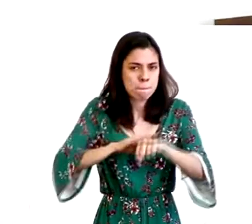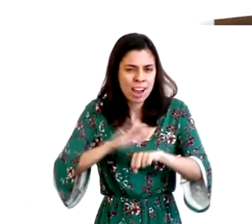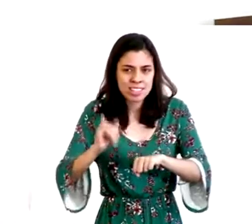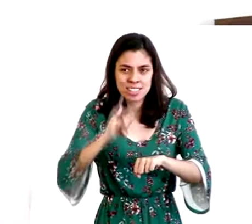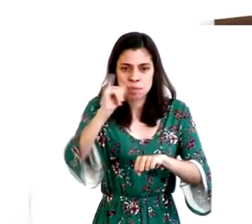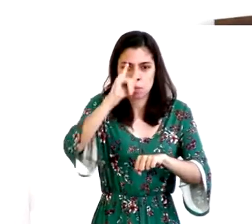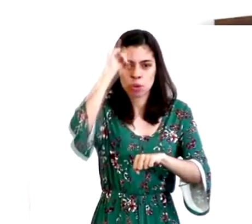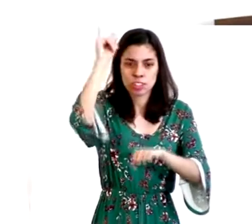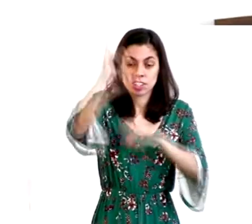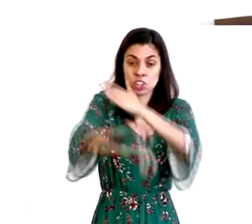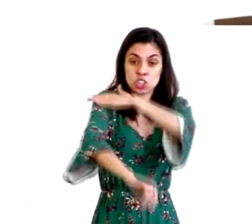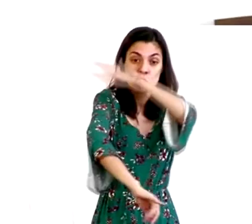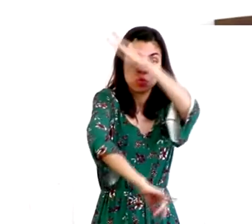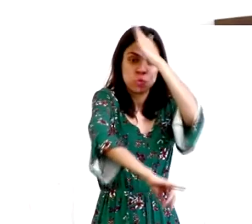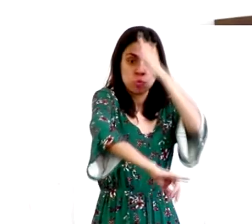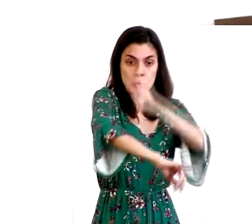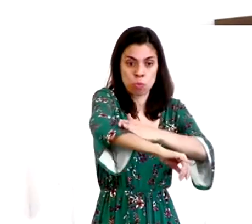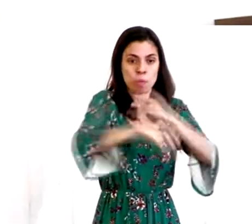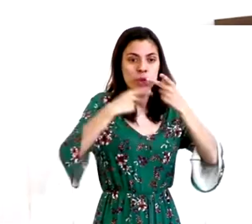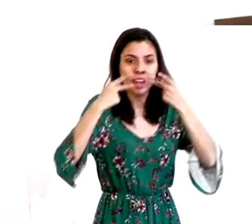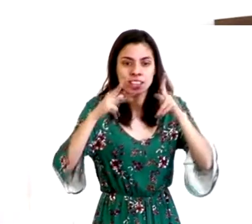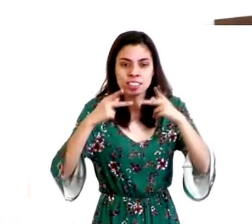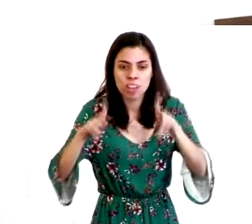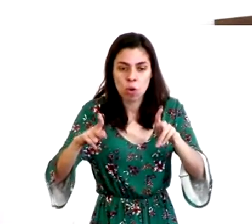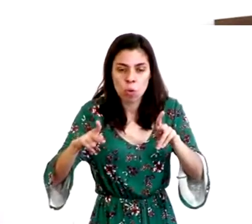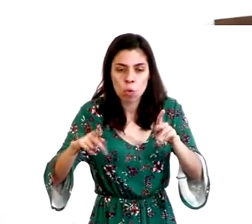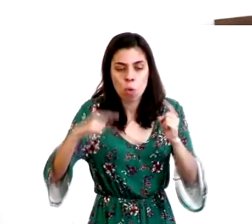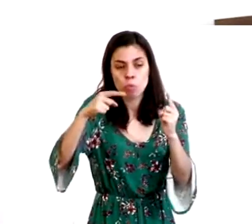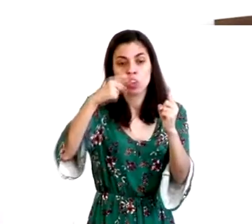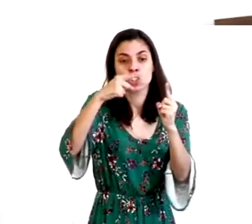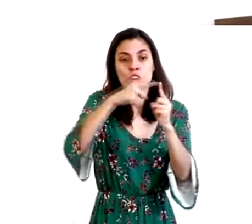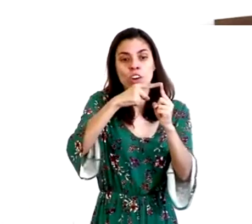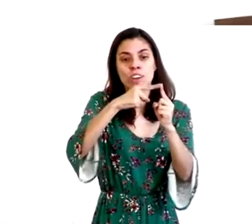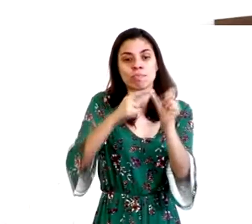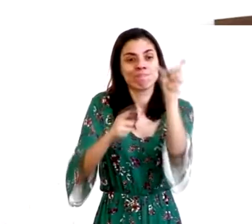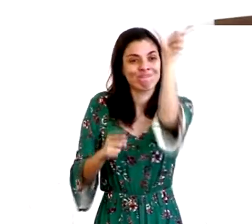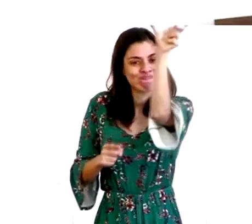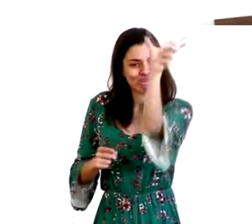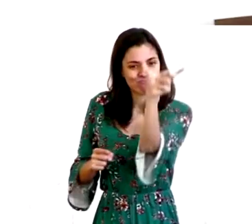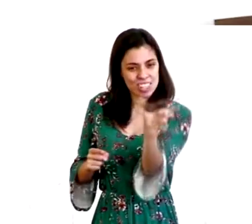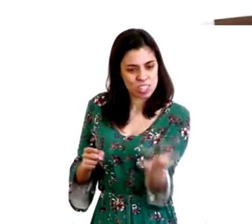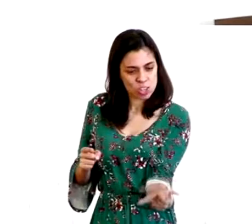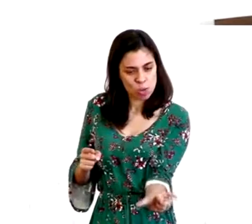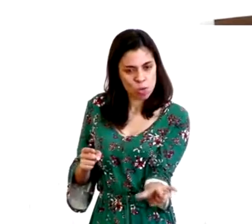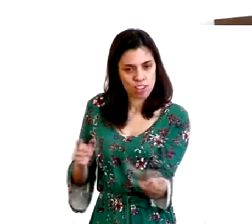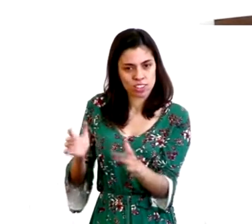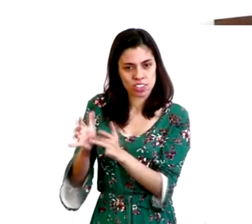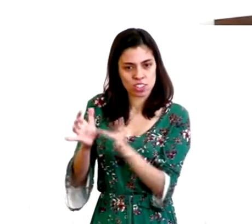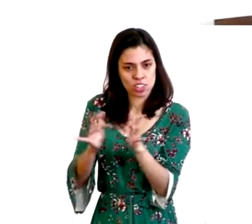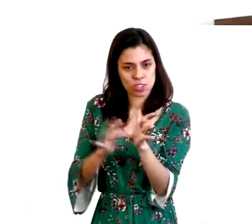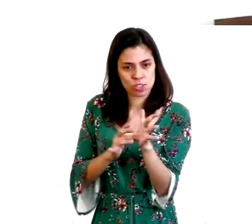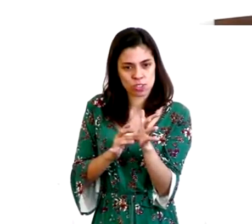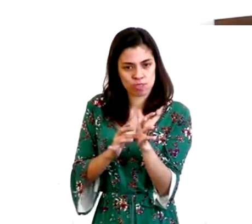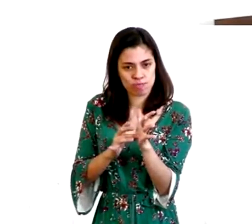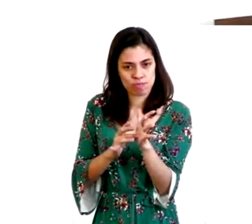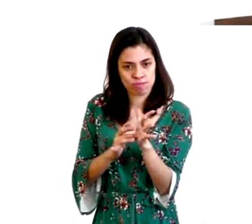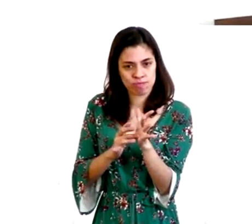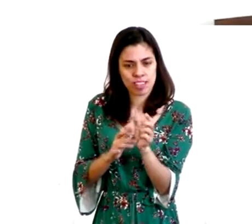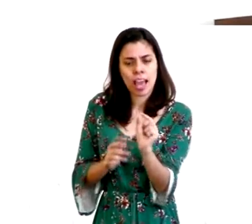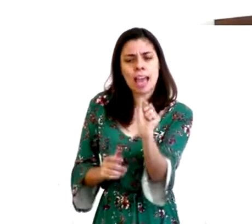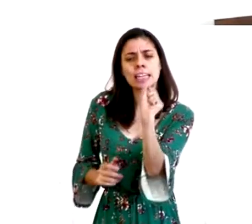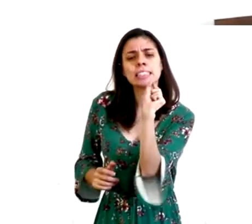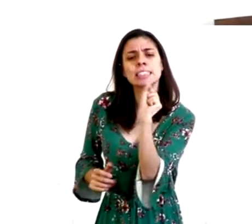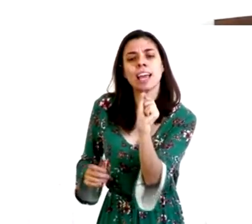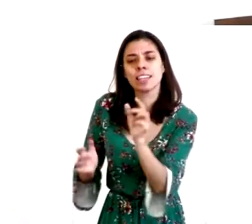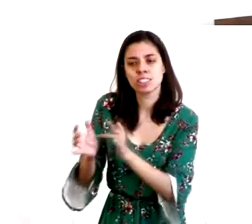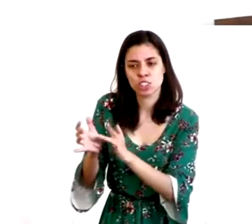Cristo. Quem Ele é, o que Ele diz e o que Ele faz.